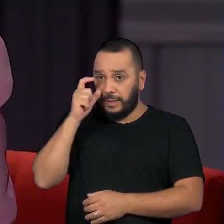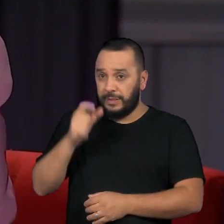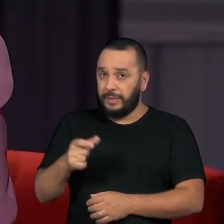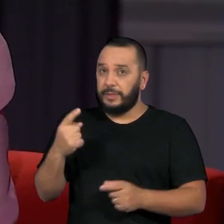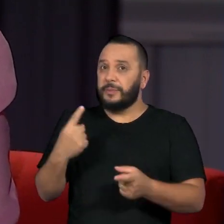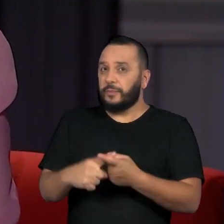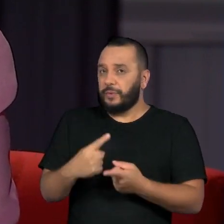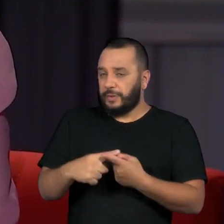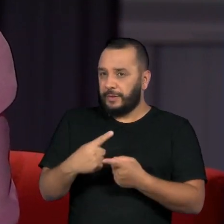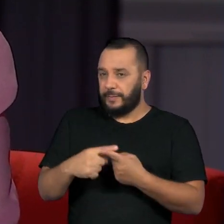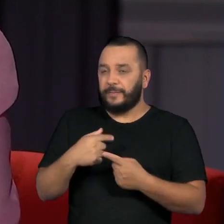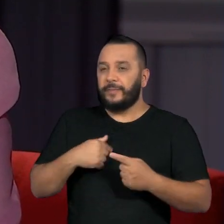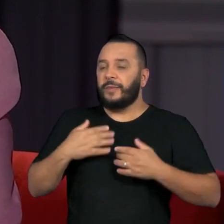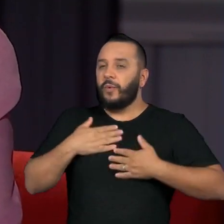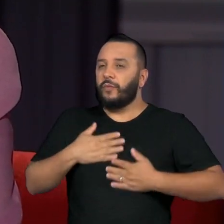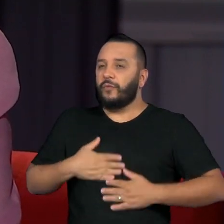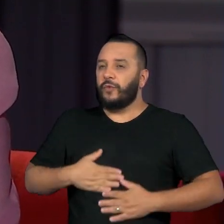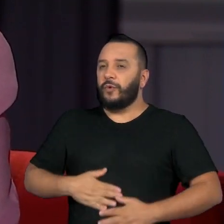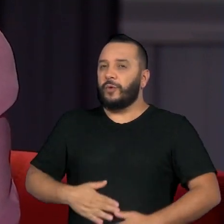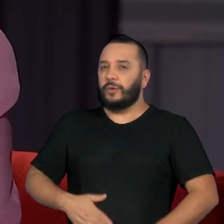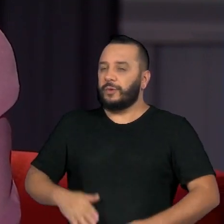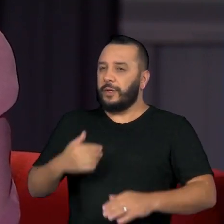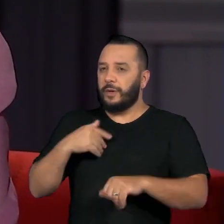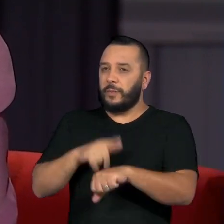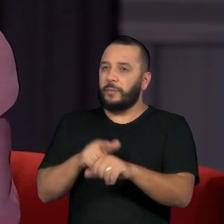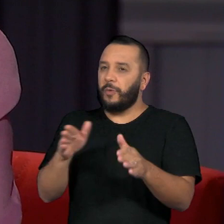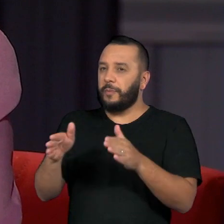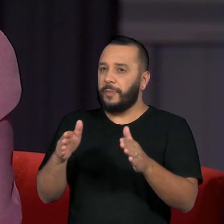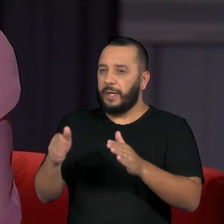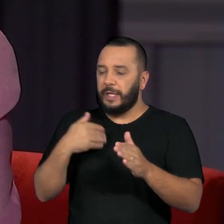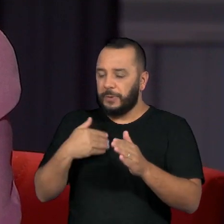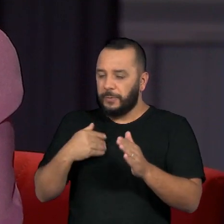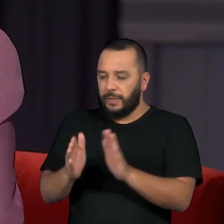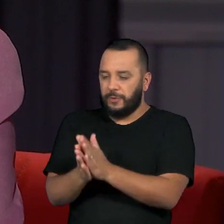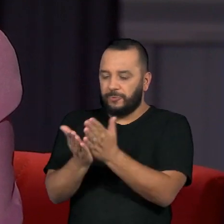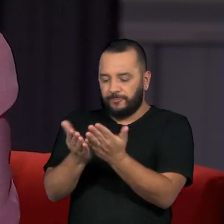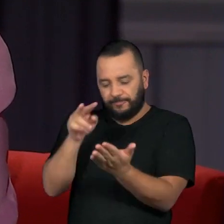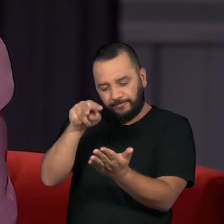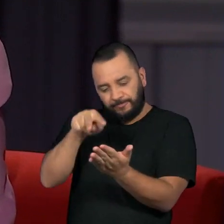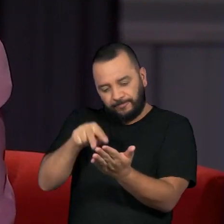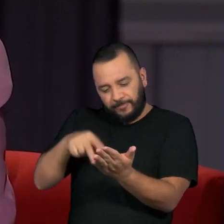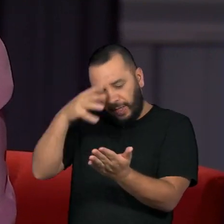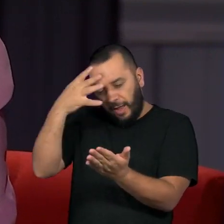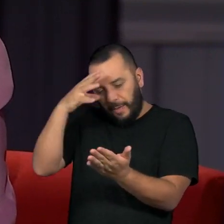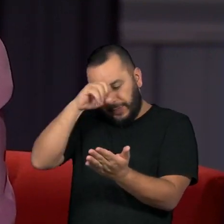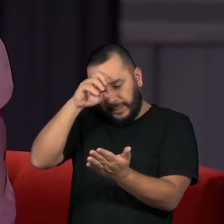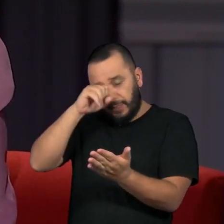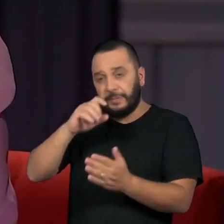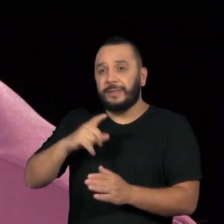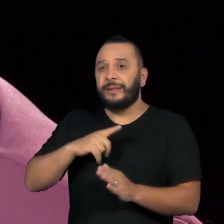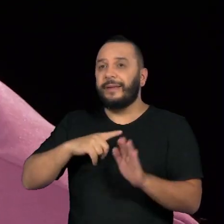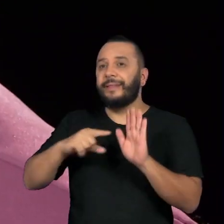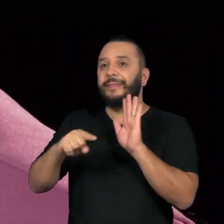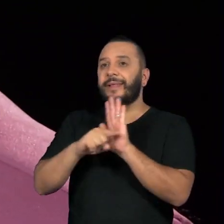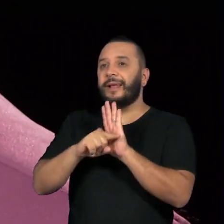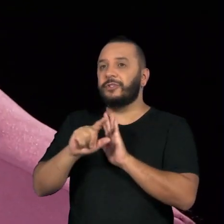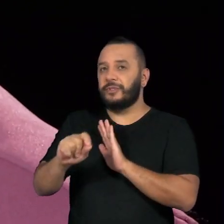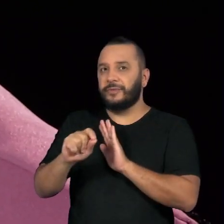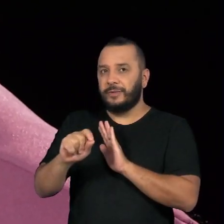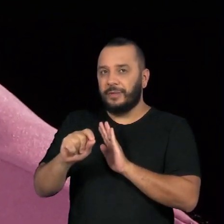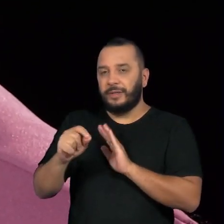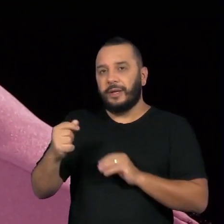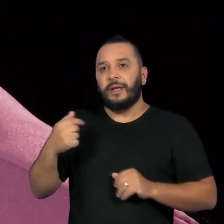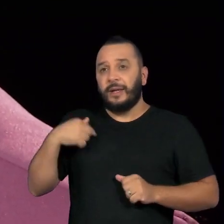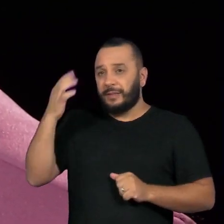me traz o conforto ali de ter um momento de saber muita coisa, ao mesmo tempo tem um lado muito negativo, que é a fama de